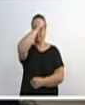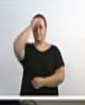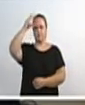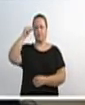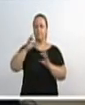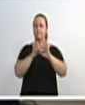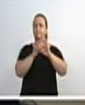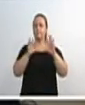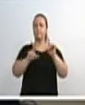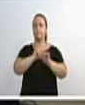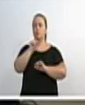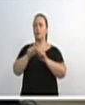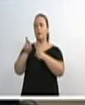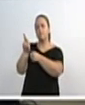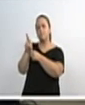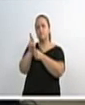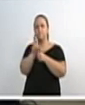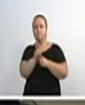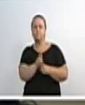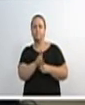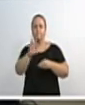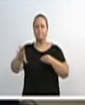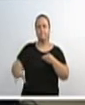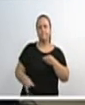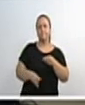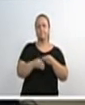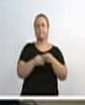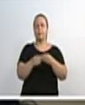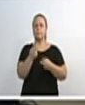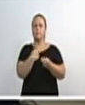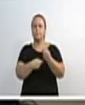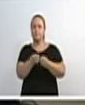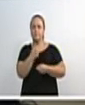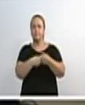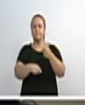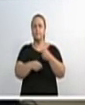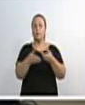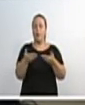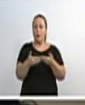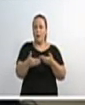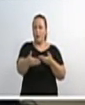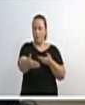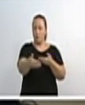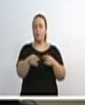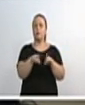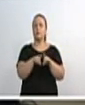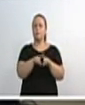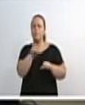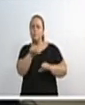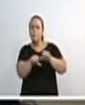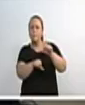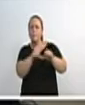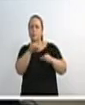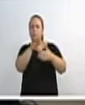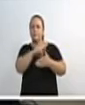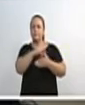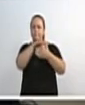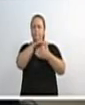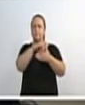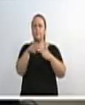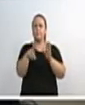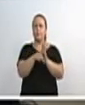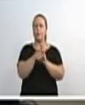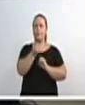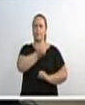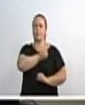autoriza a abertura de créditos adicionais suplementares no orçamento da administração direta e altera o anexo 1 da Lei